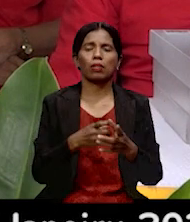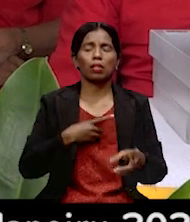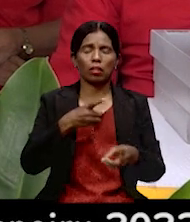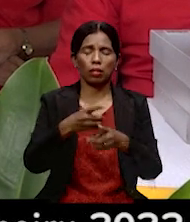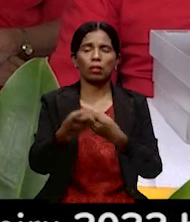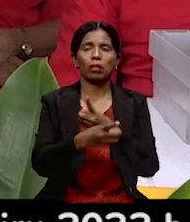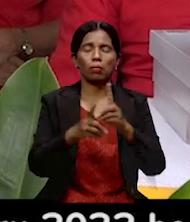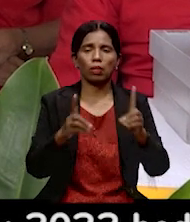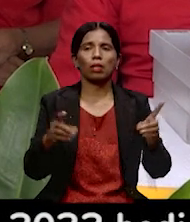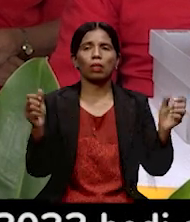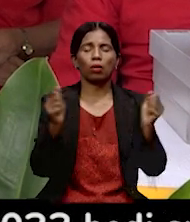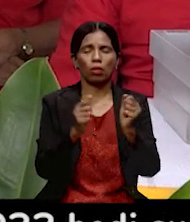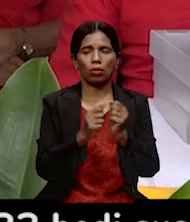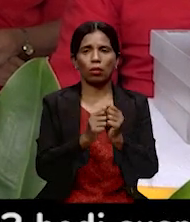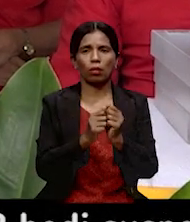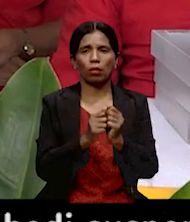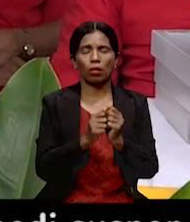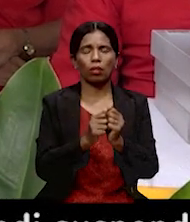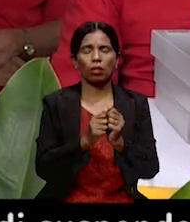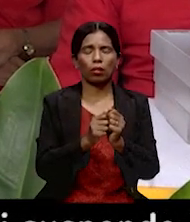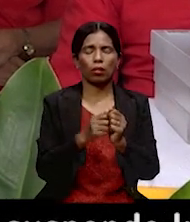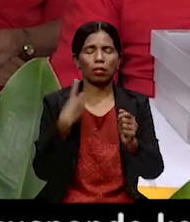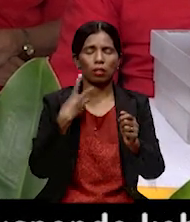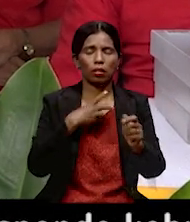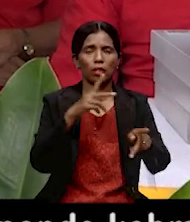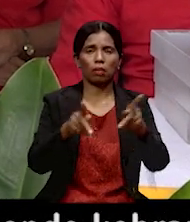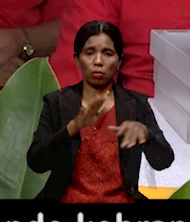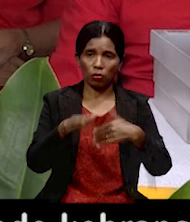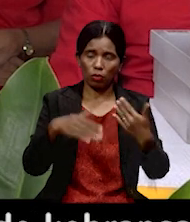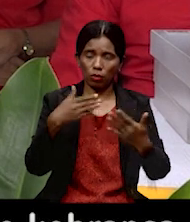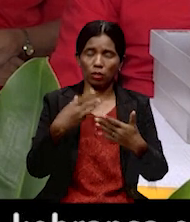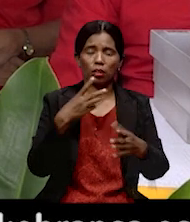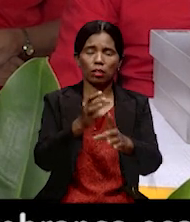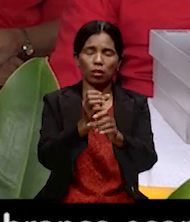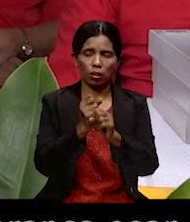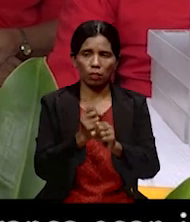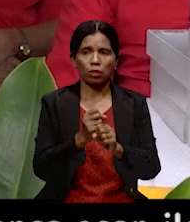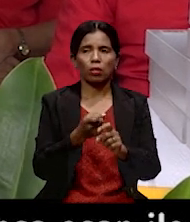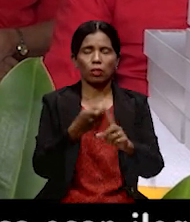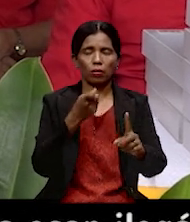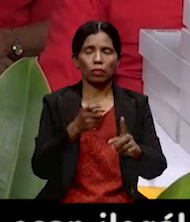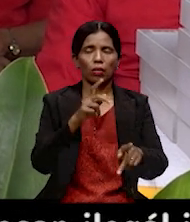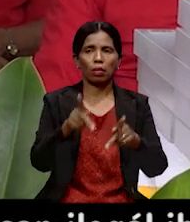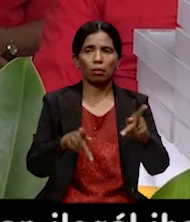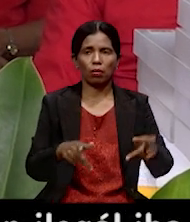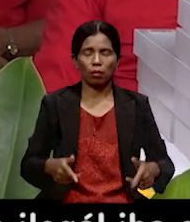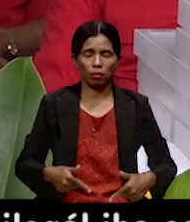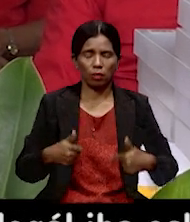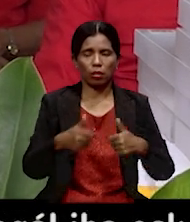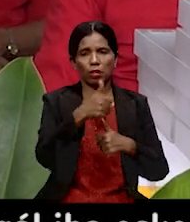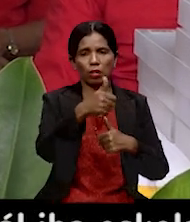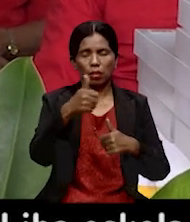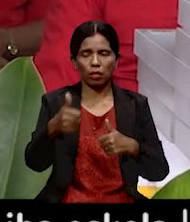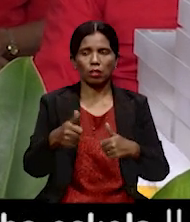de bem tecimo, o sinatureza e também a sirenia. Não neve é memórias e reída,